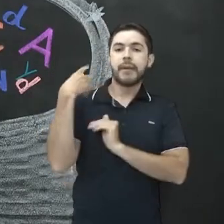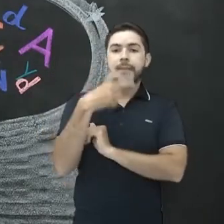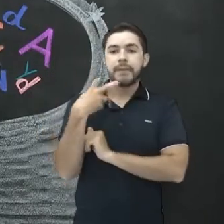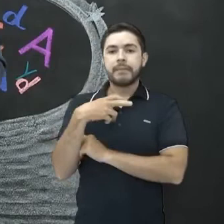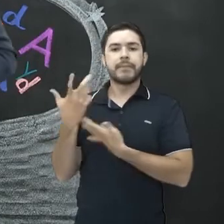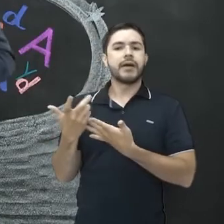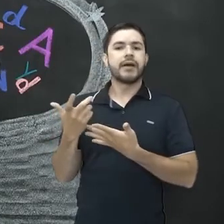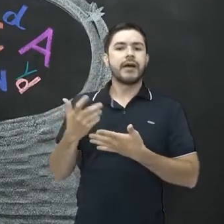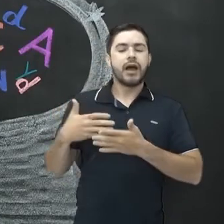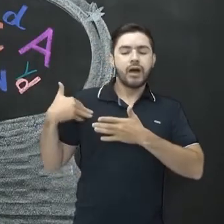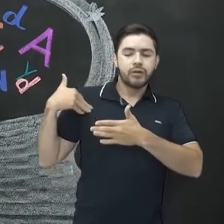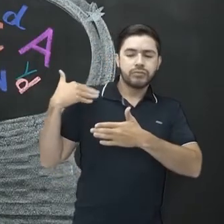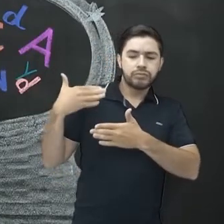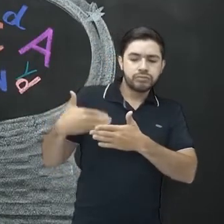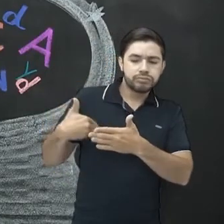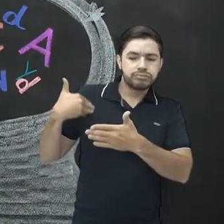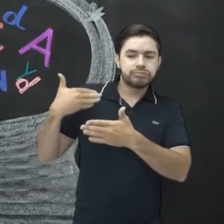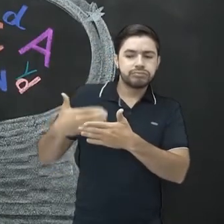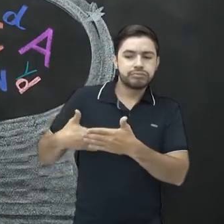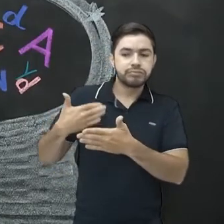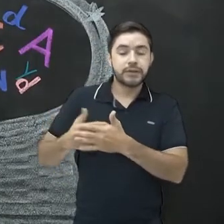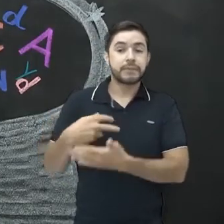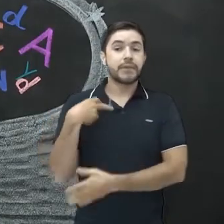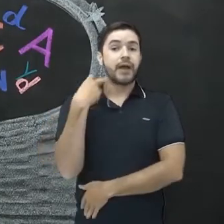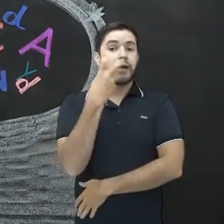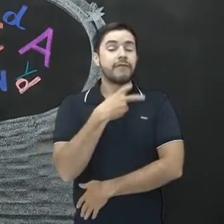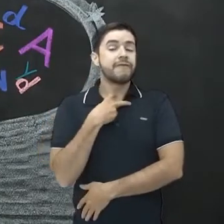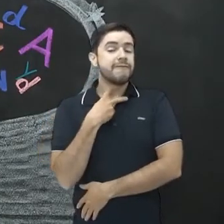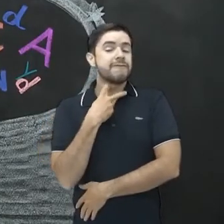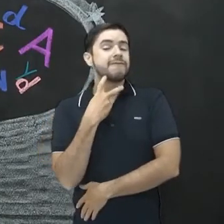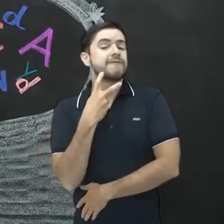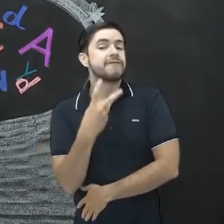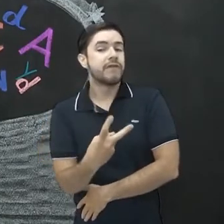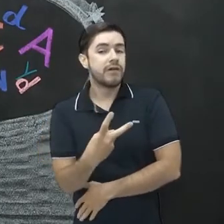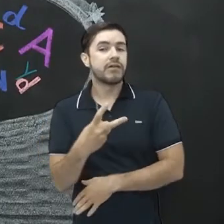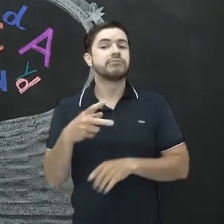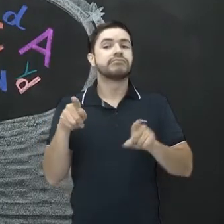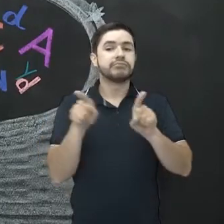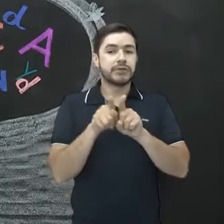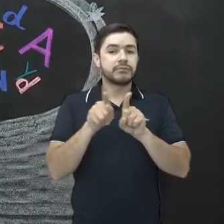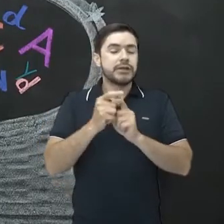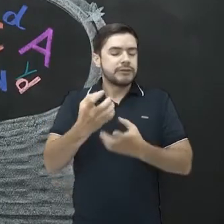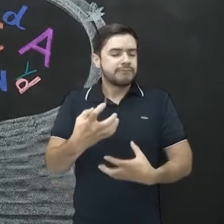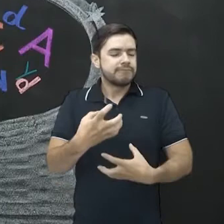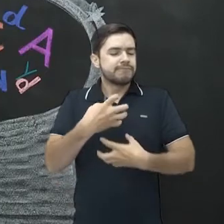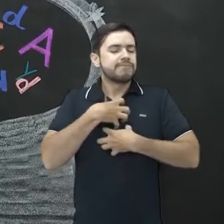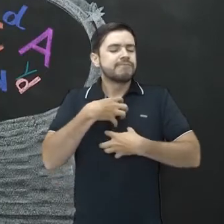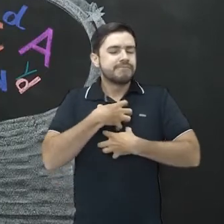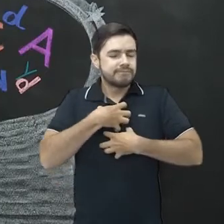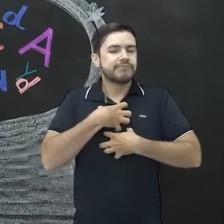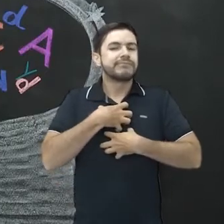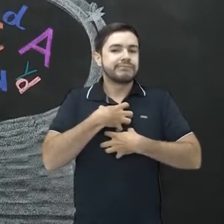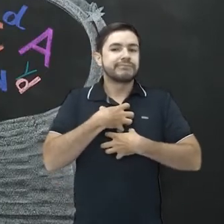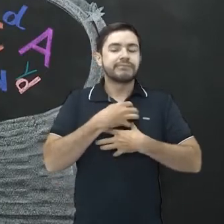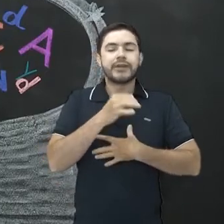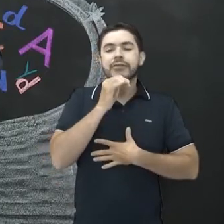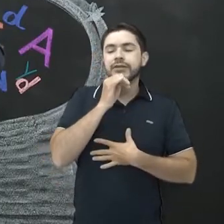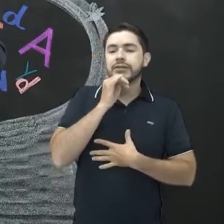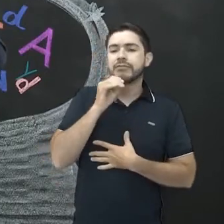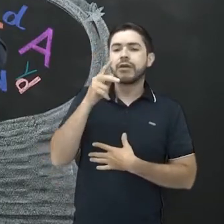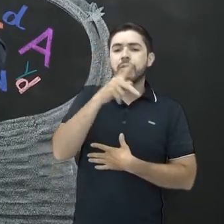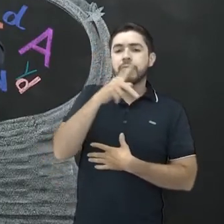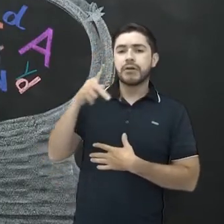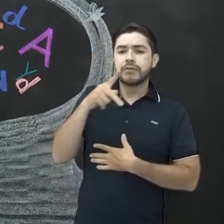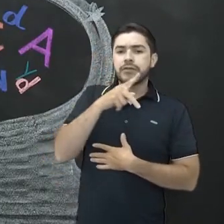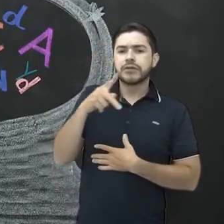entonação, o ritmo. A voz que fala muitas vezes impacta o significado. Quando muitas vezes você está em uma aula e o professor está falando